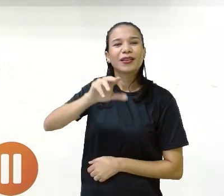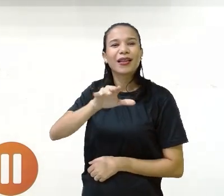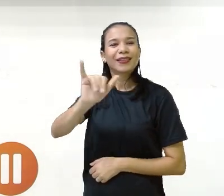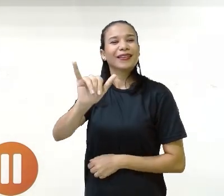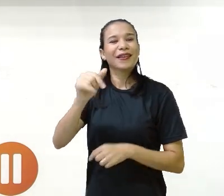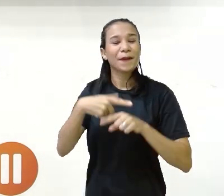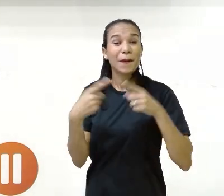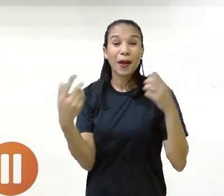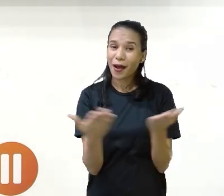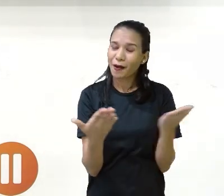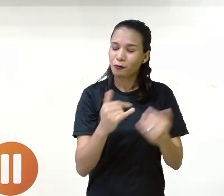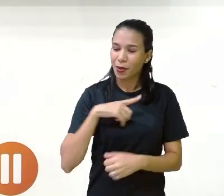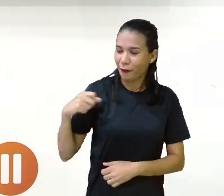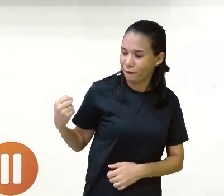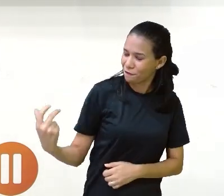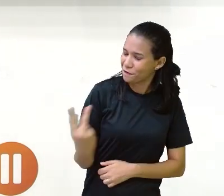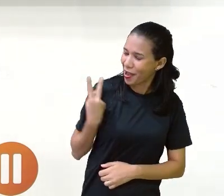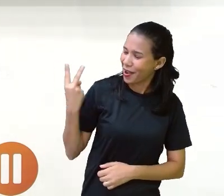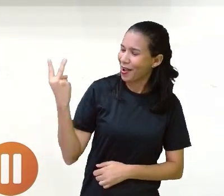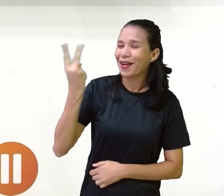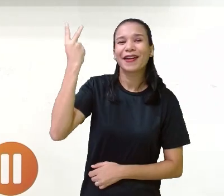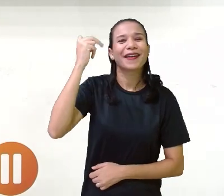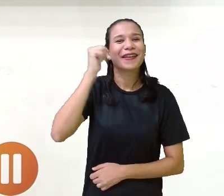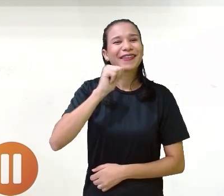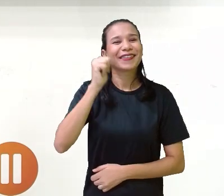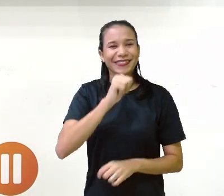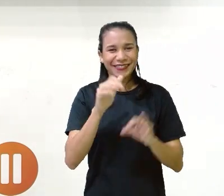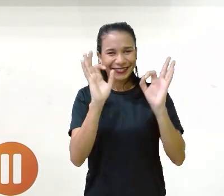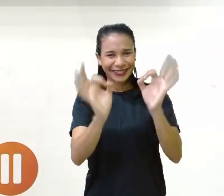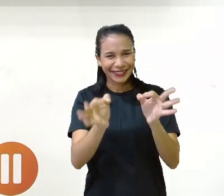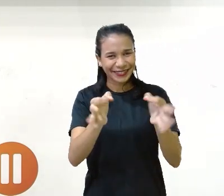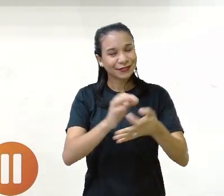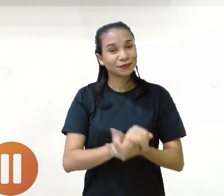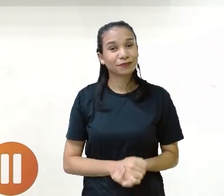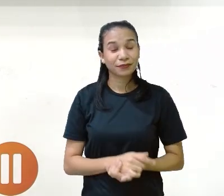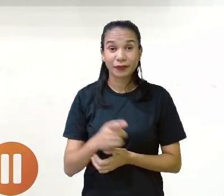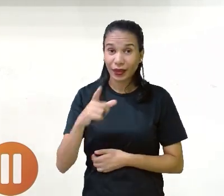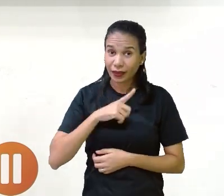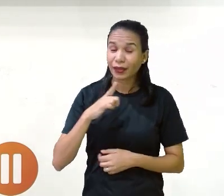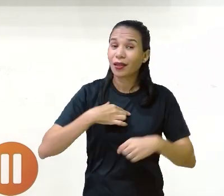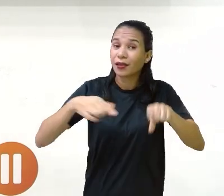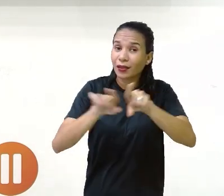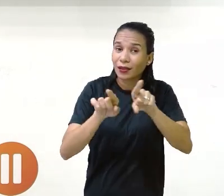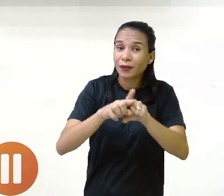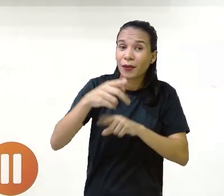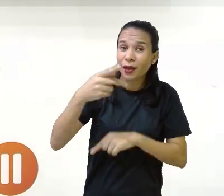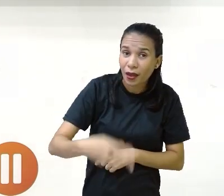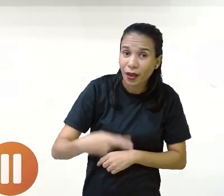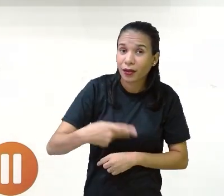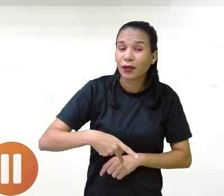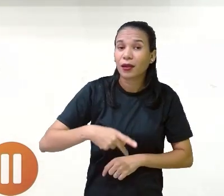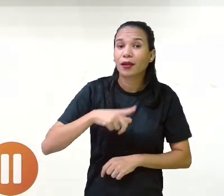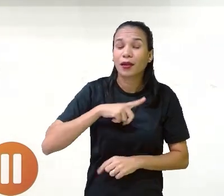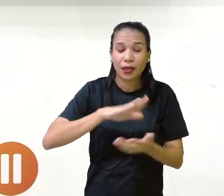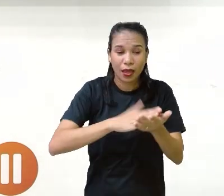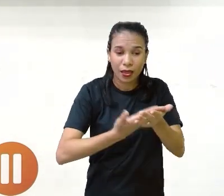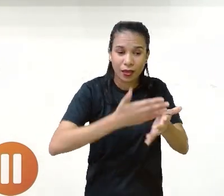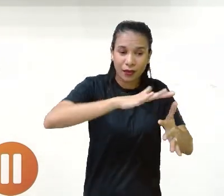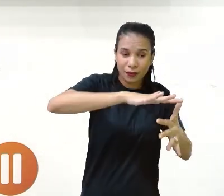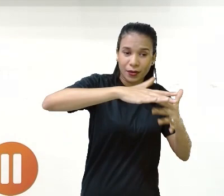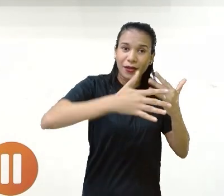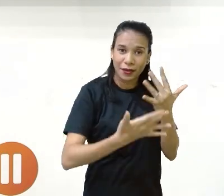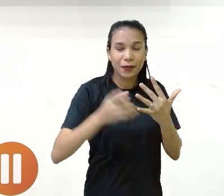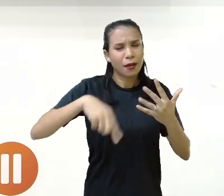eu vou valorizar a mulherada, tá certo? Aqui ainda no estúdio também eu tenho nossa